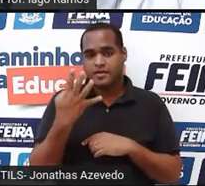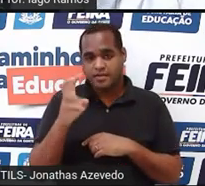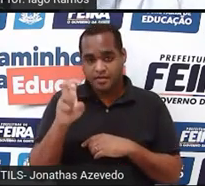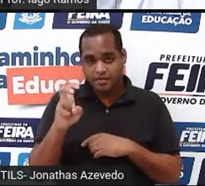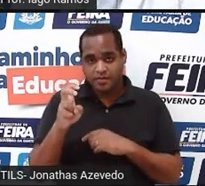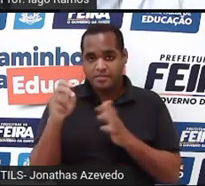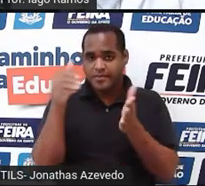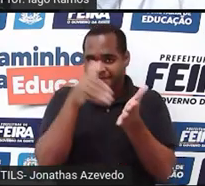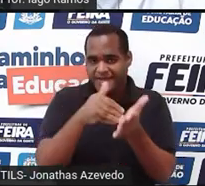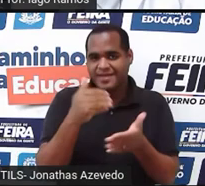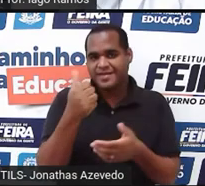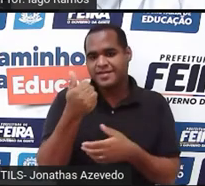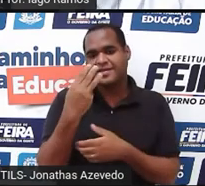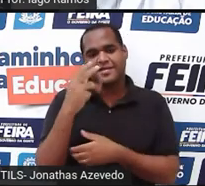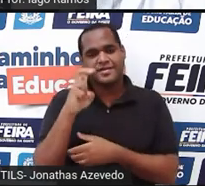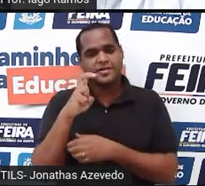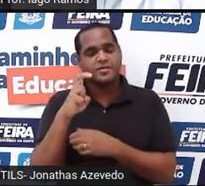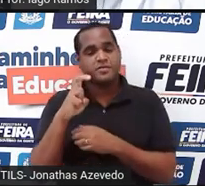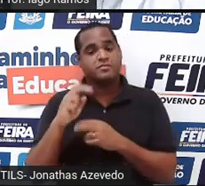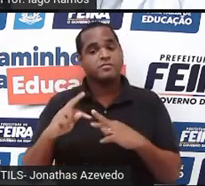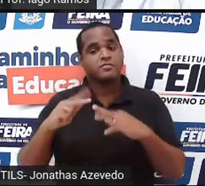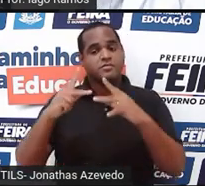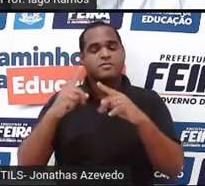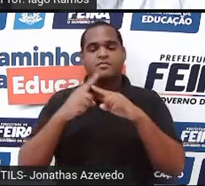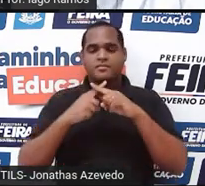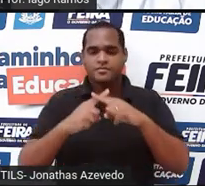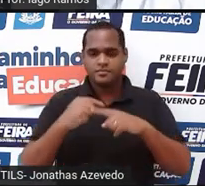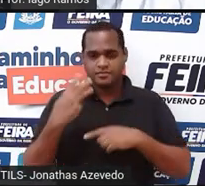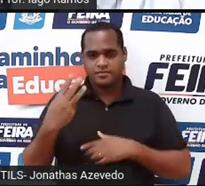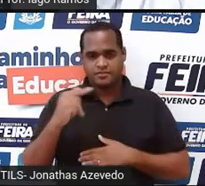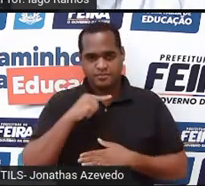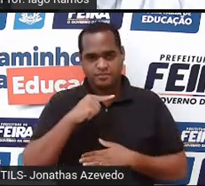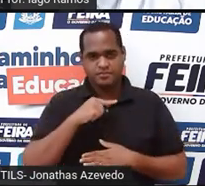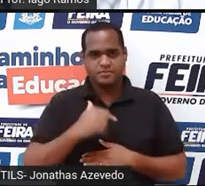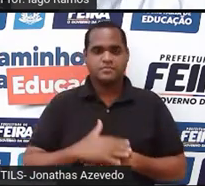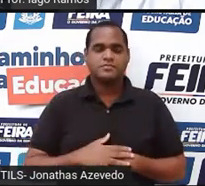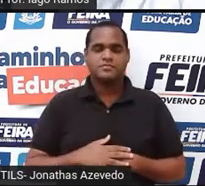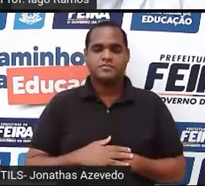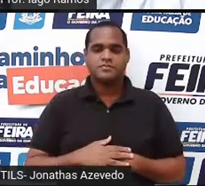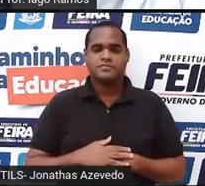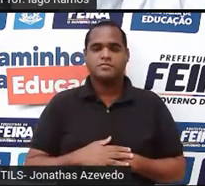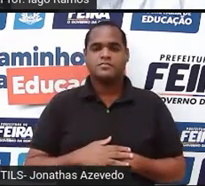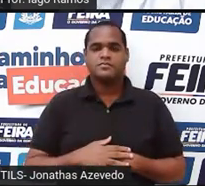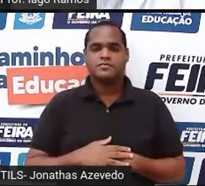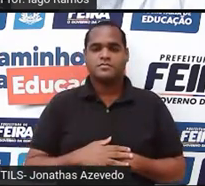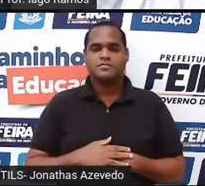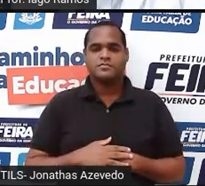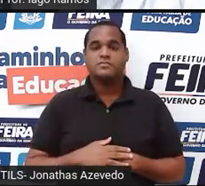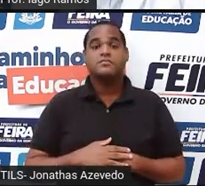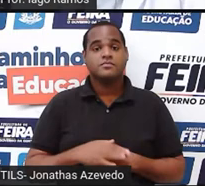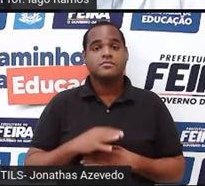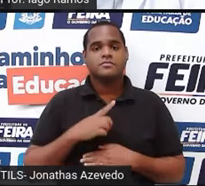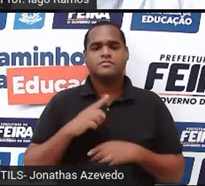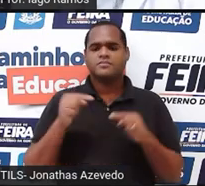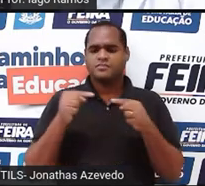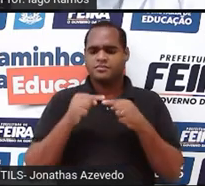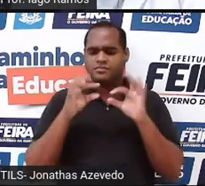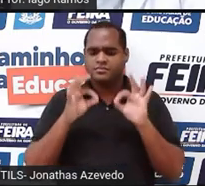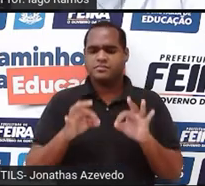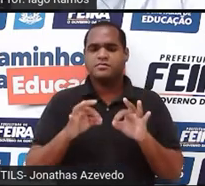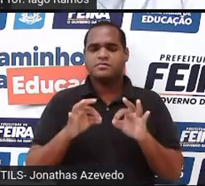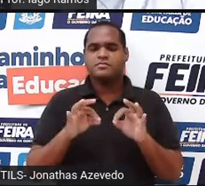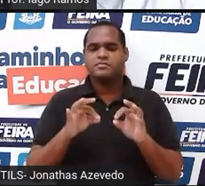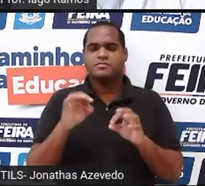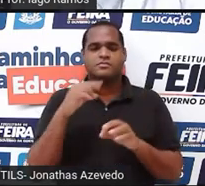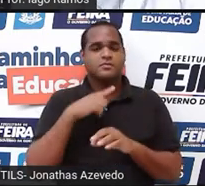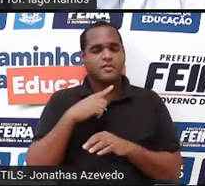aumenta multiplicando por três mas né é isso não é garantia isso não não é